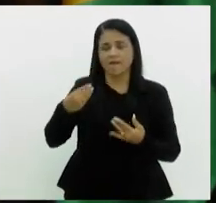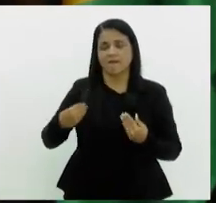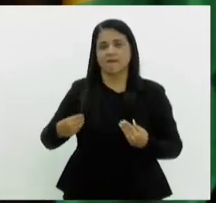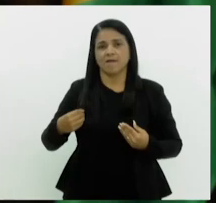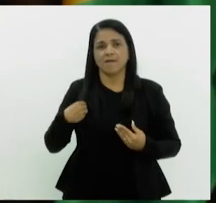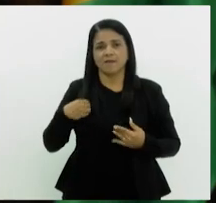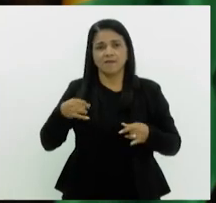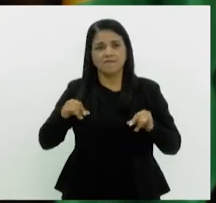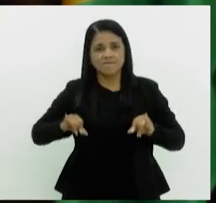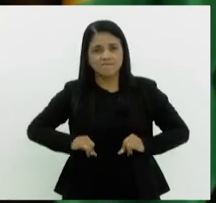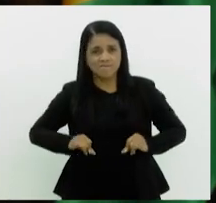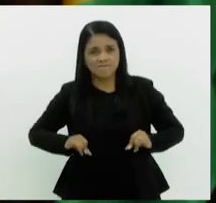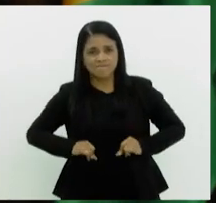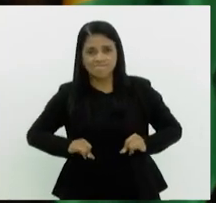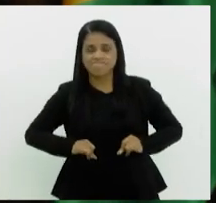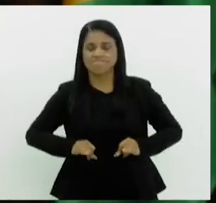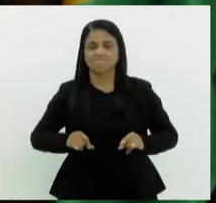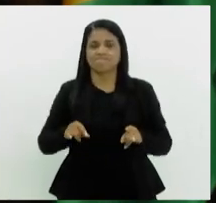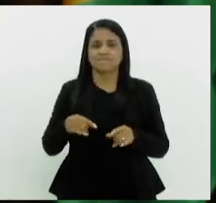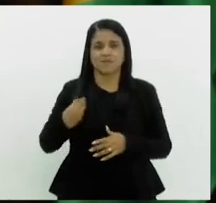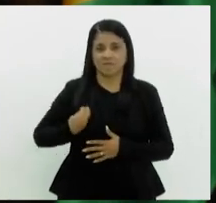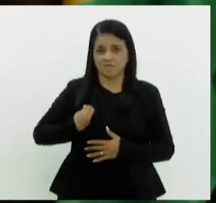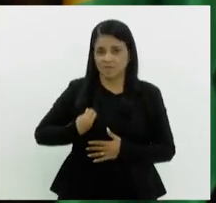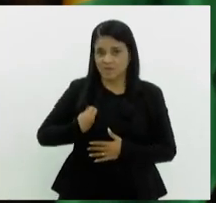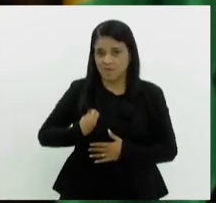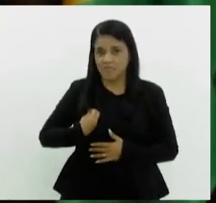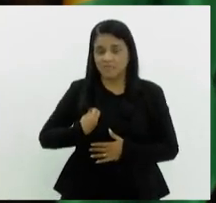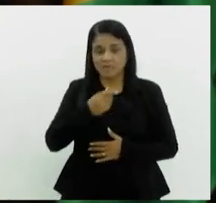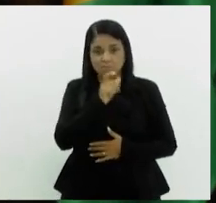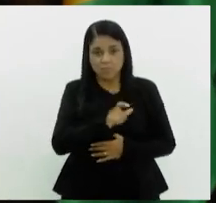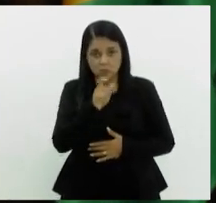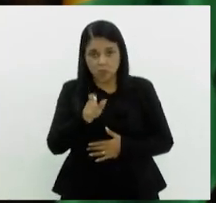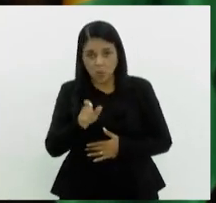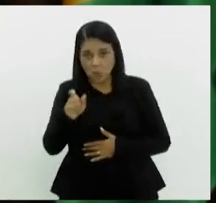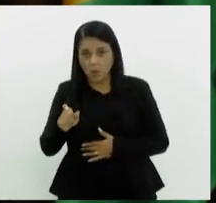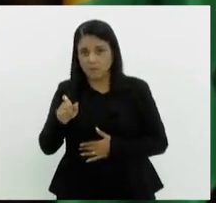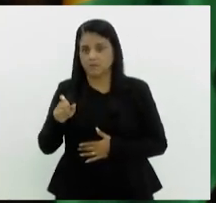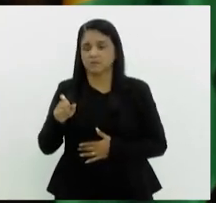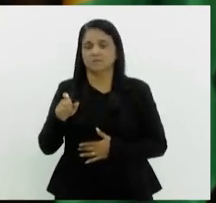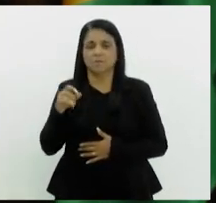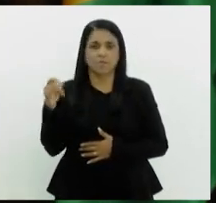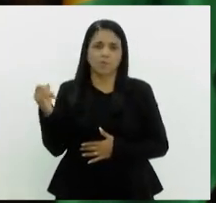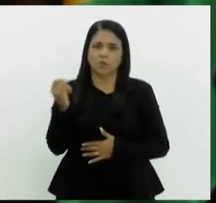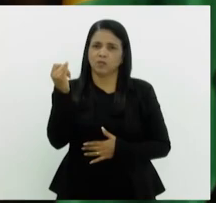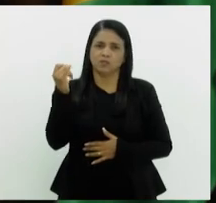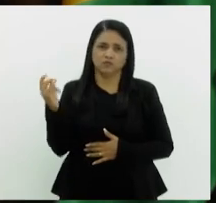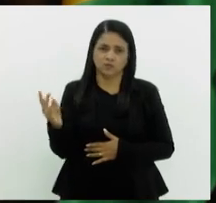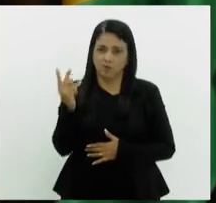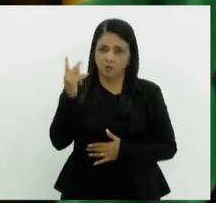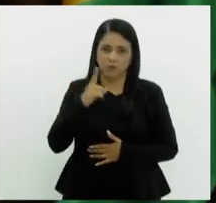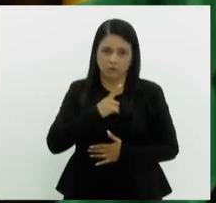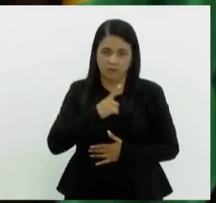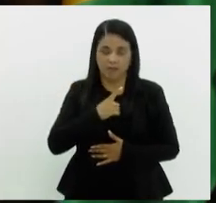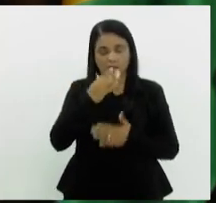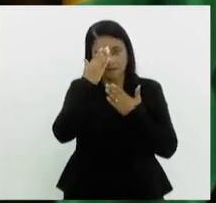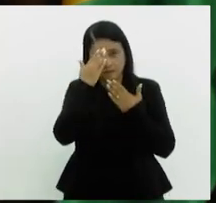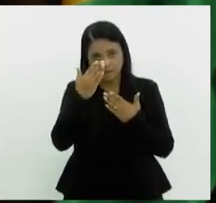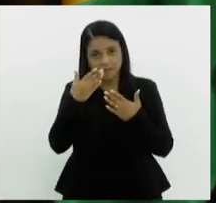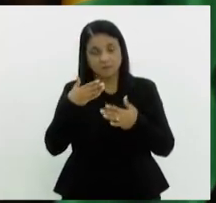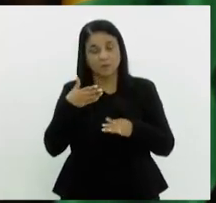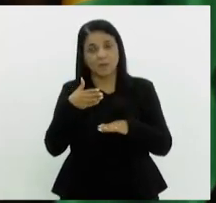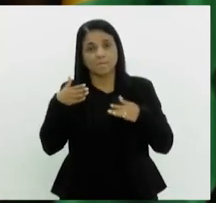sofrência das pessoas é muito importante. Eu agradeço demais a presença de todos vocês